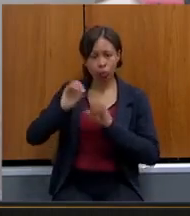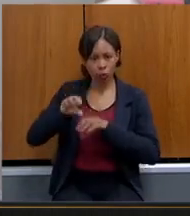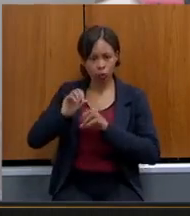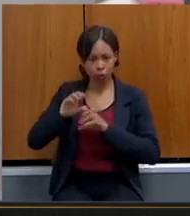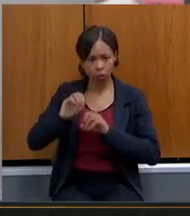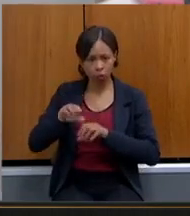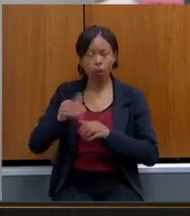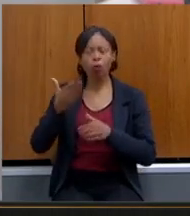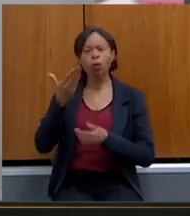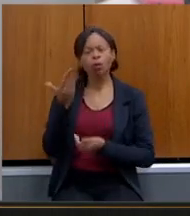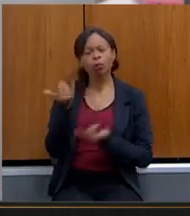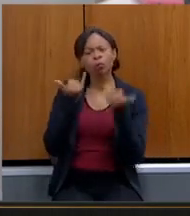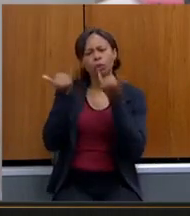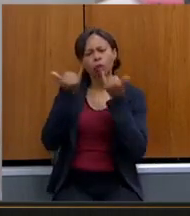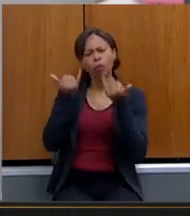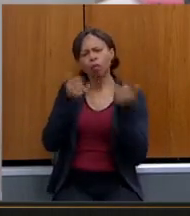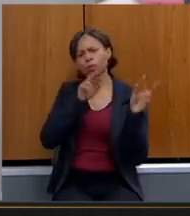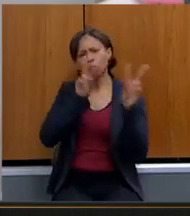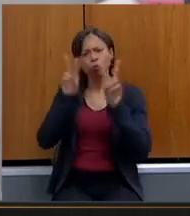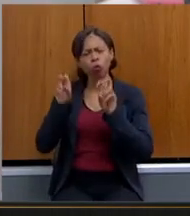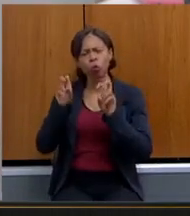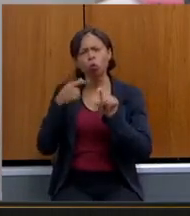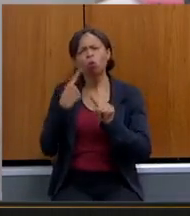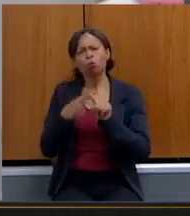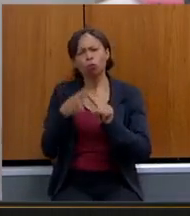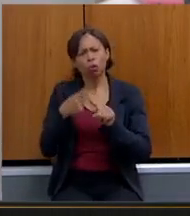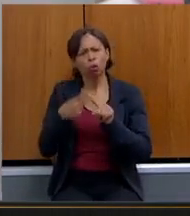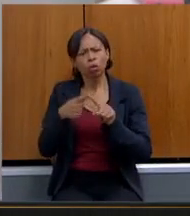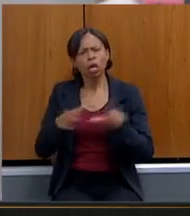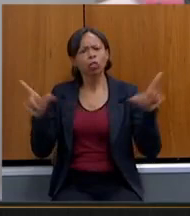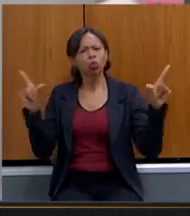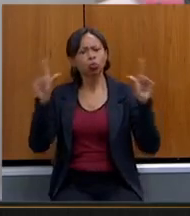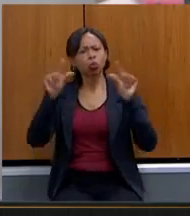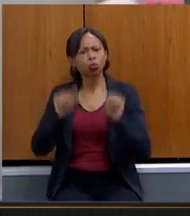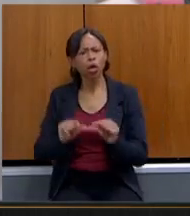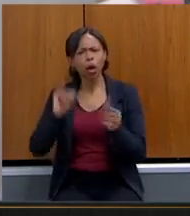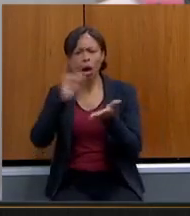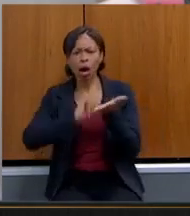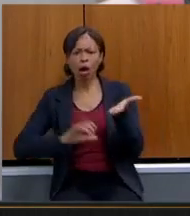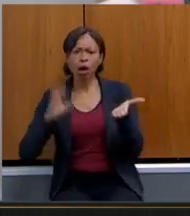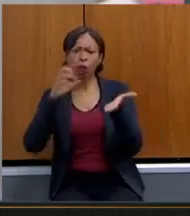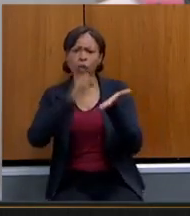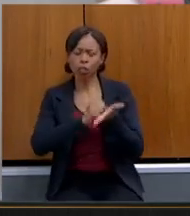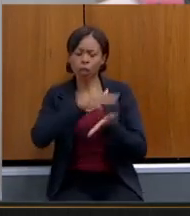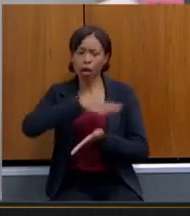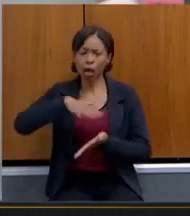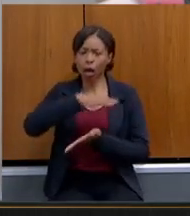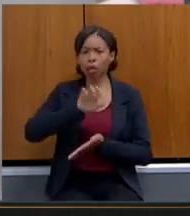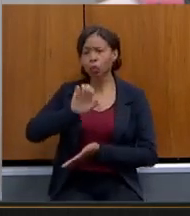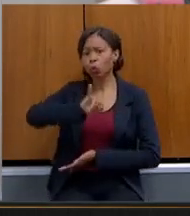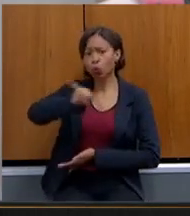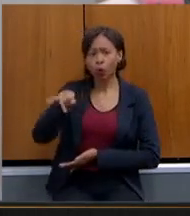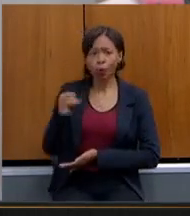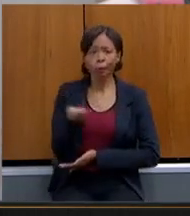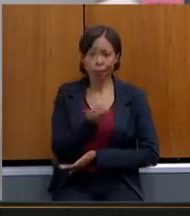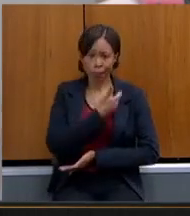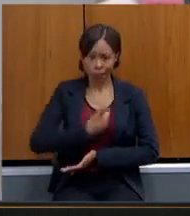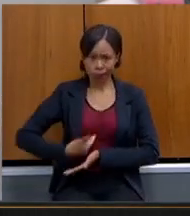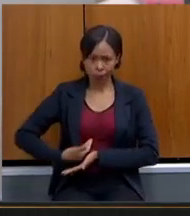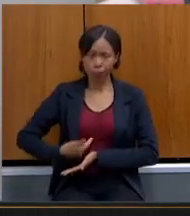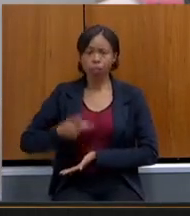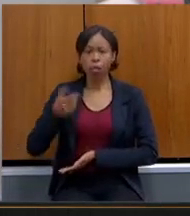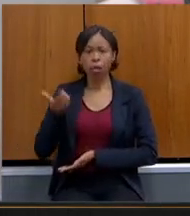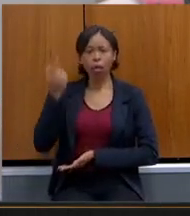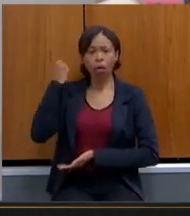Educação Física informações sobre as razões que levaram à redução do número de matrículas nas classes da educação de jovens e adultos da rede estadual